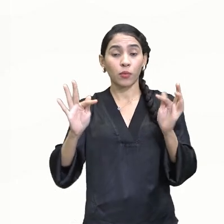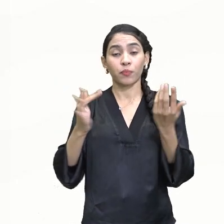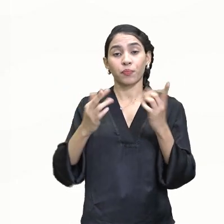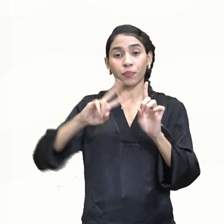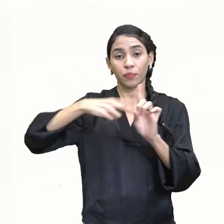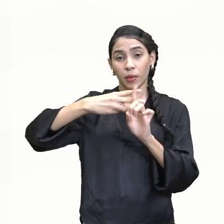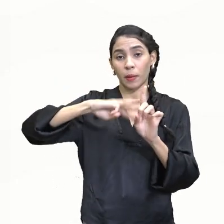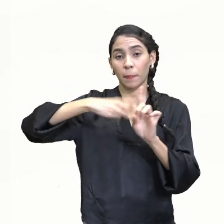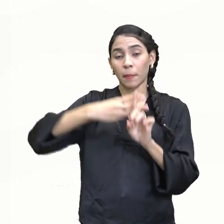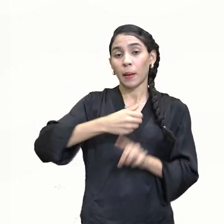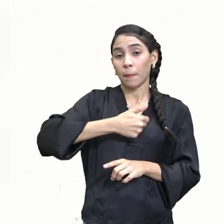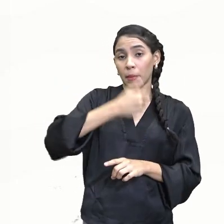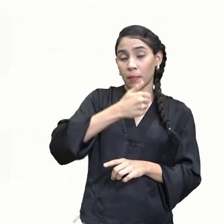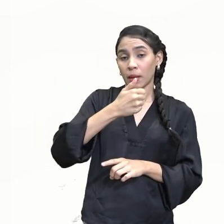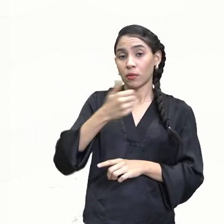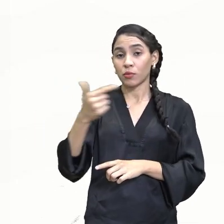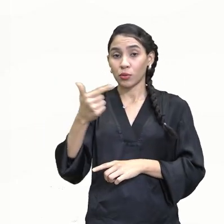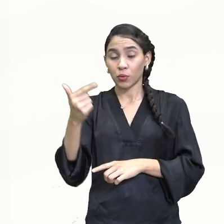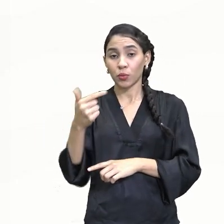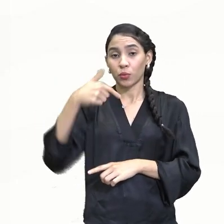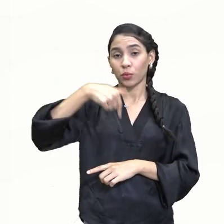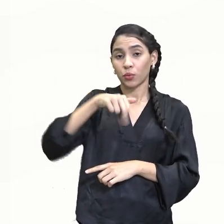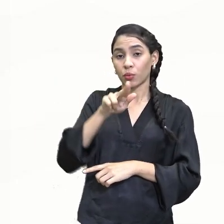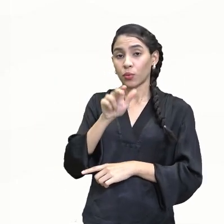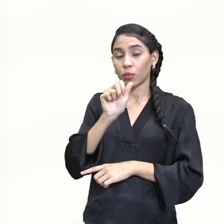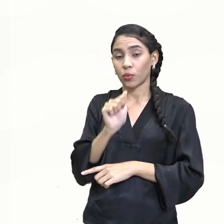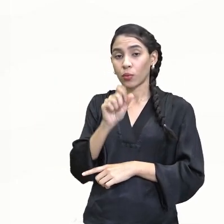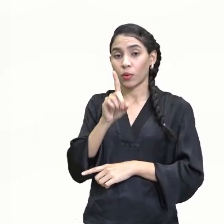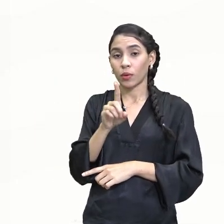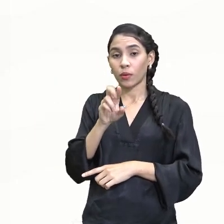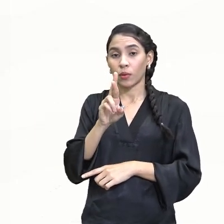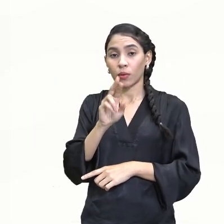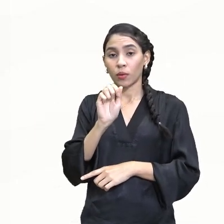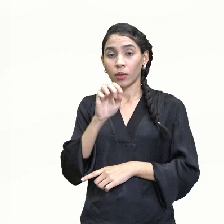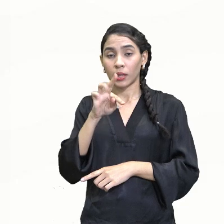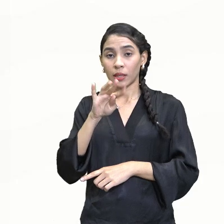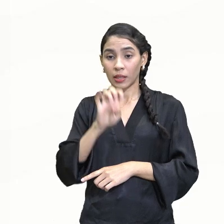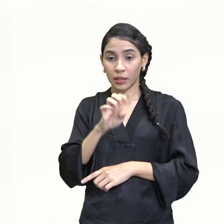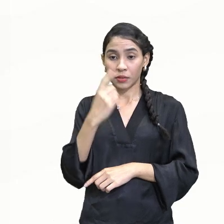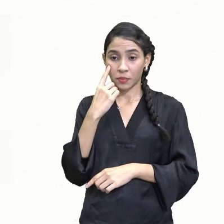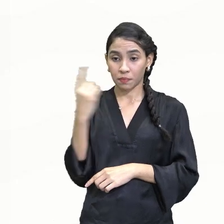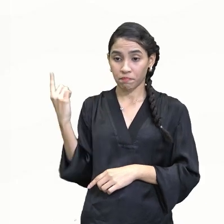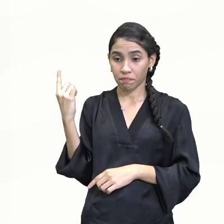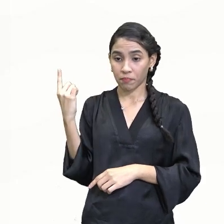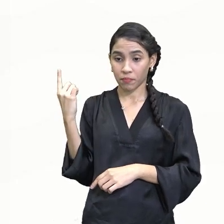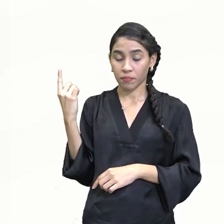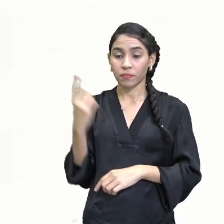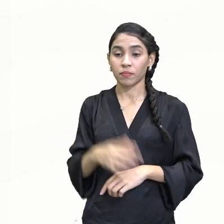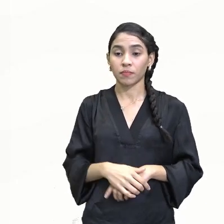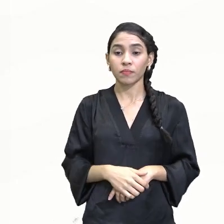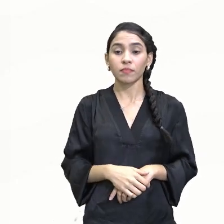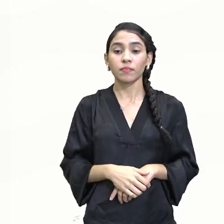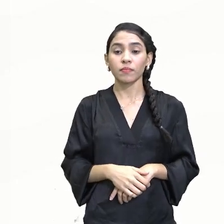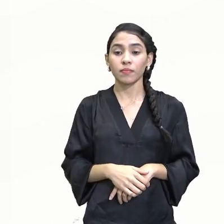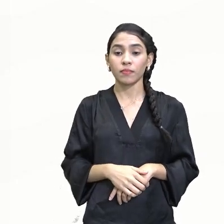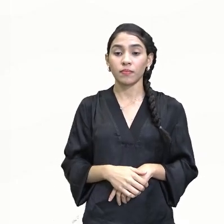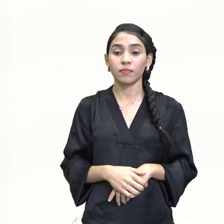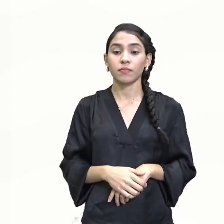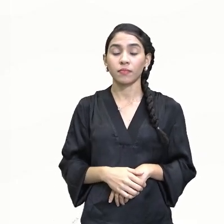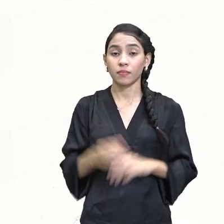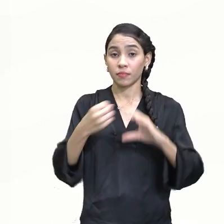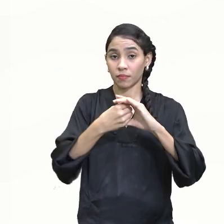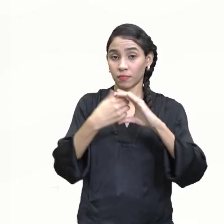aqui, ó, para esses quadrantes de baixo, tá? Que é o terceiro e quarto quadrante, certo? Então, aí tem